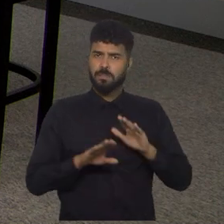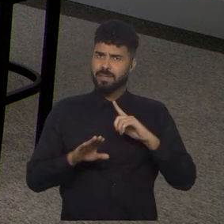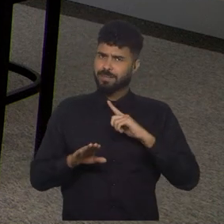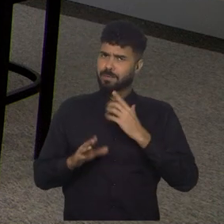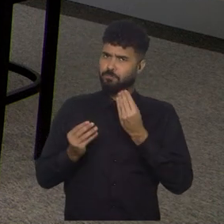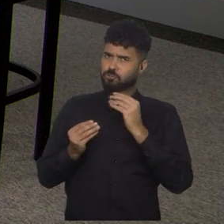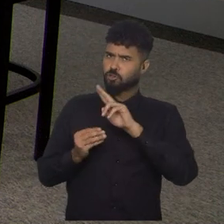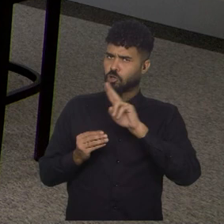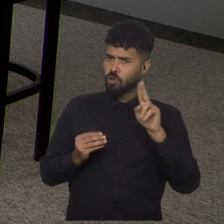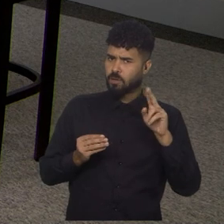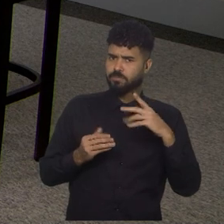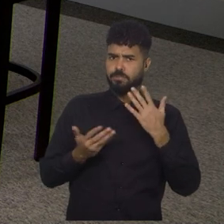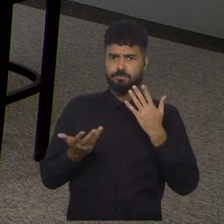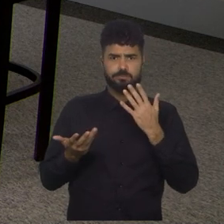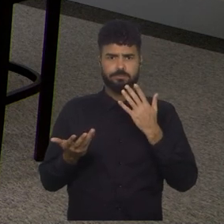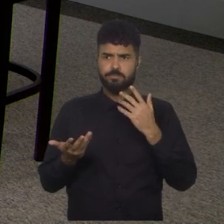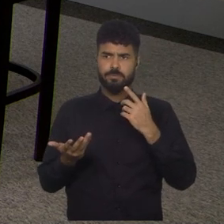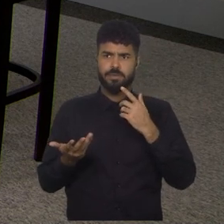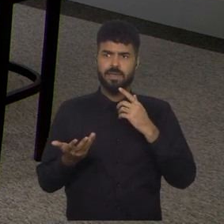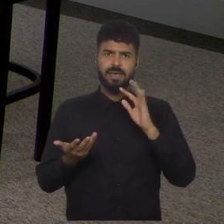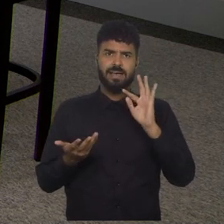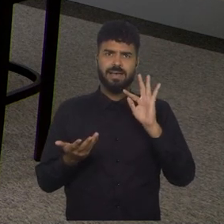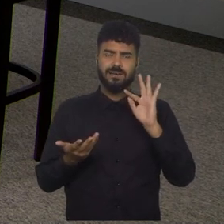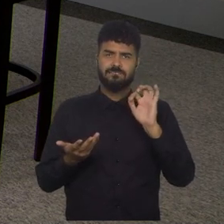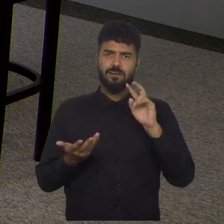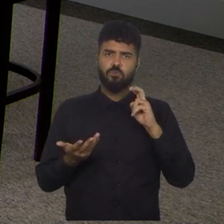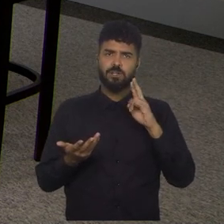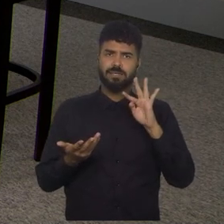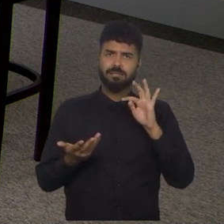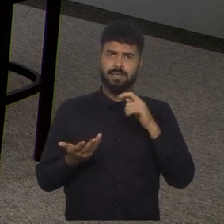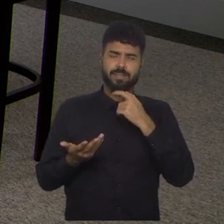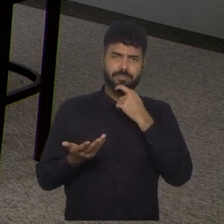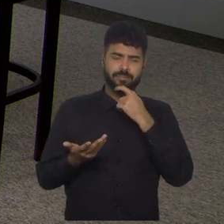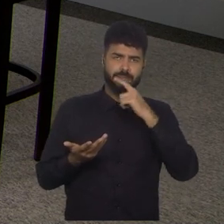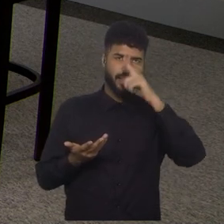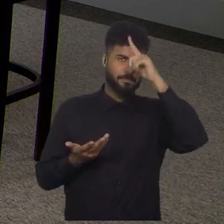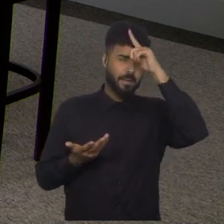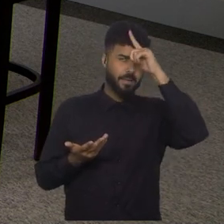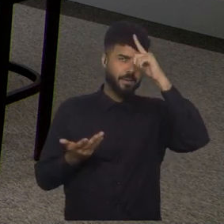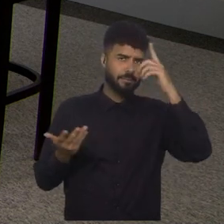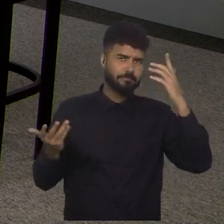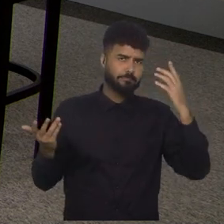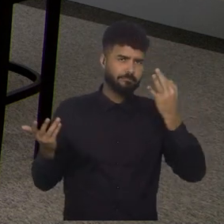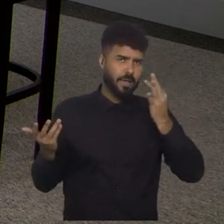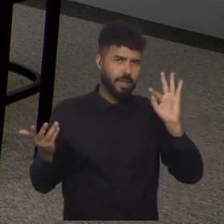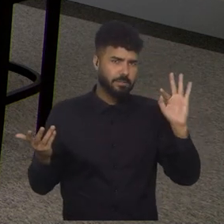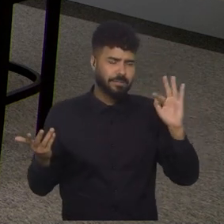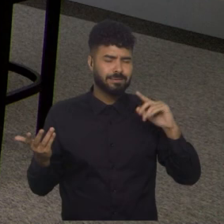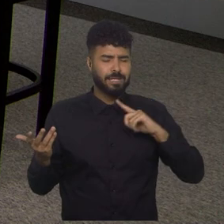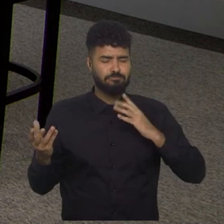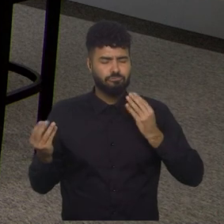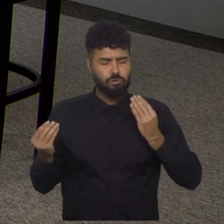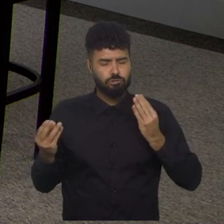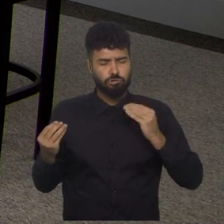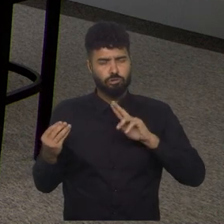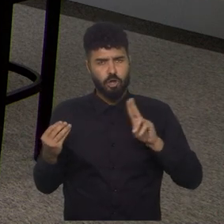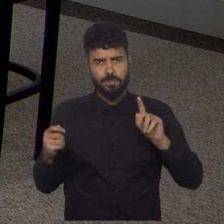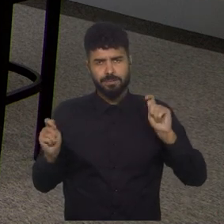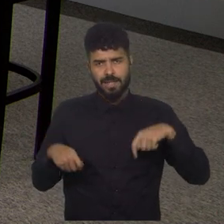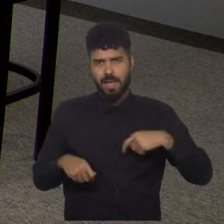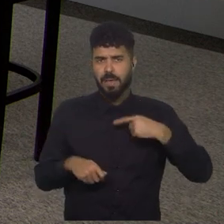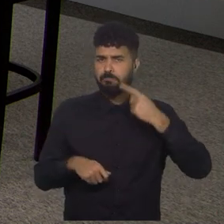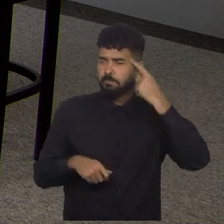nome aí, se a gente pegar aí entre as favoritas da Inglaterra, Alemanha, França. Tem muito nome que a gente pode colocar